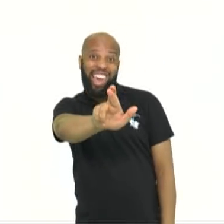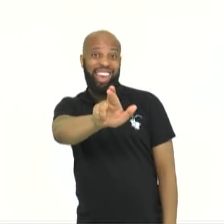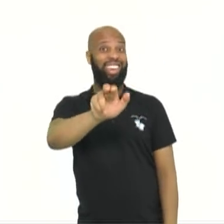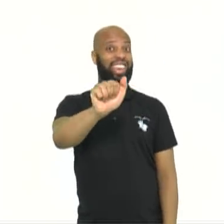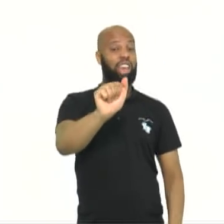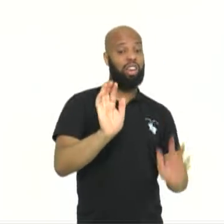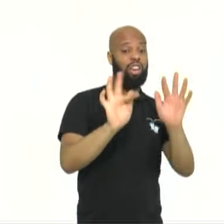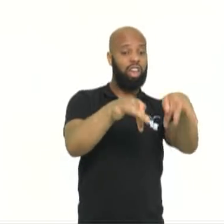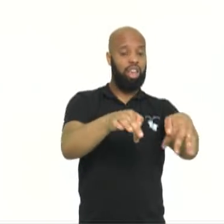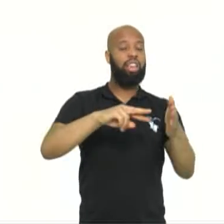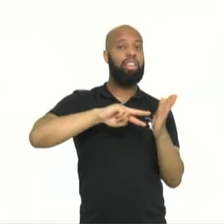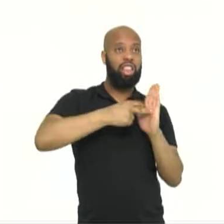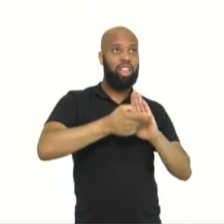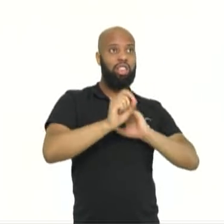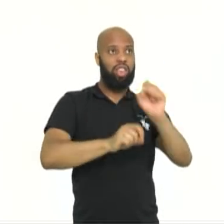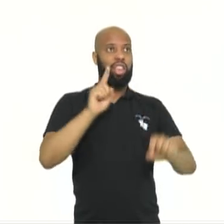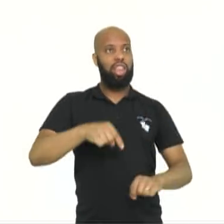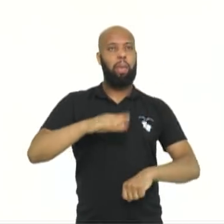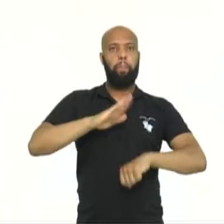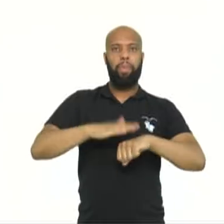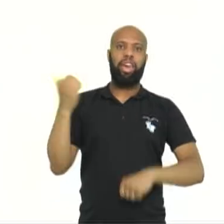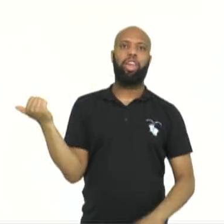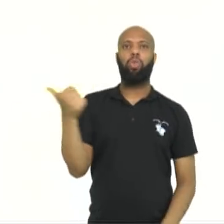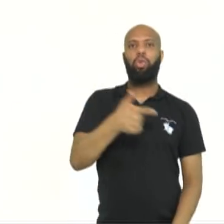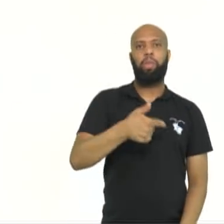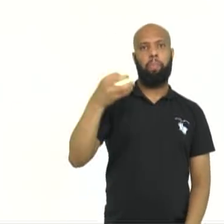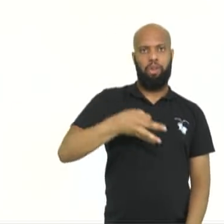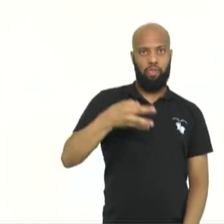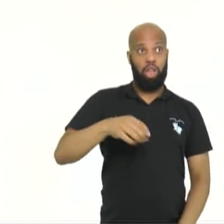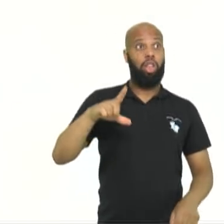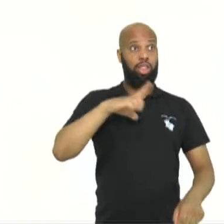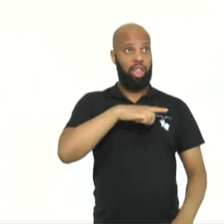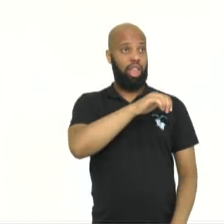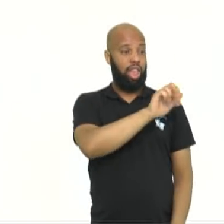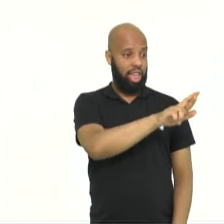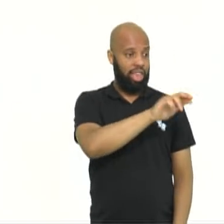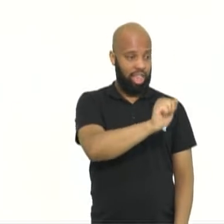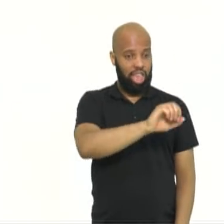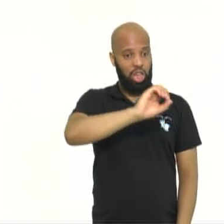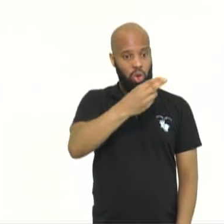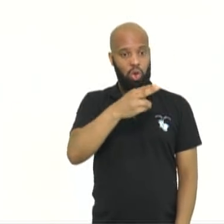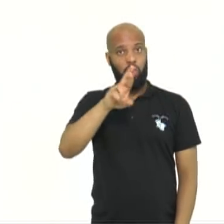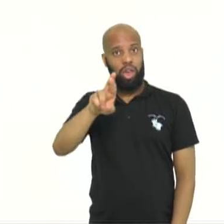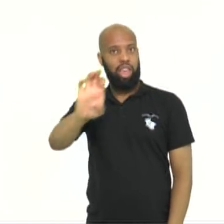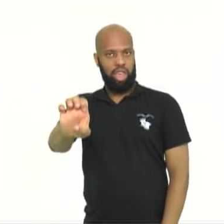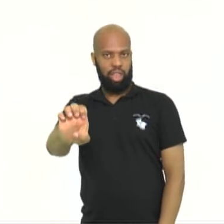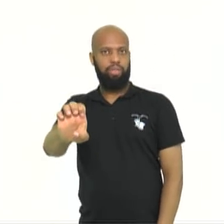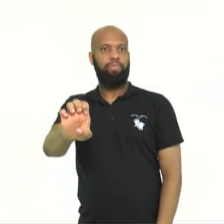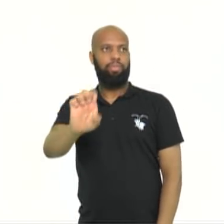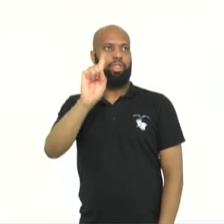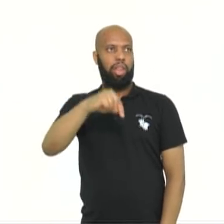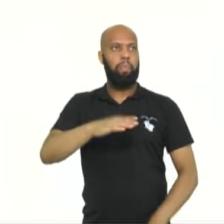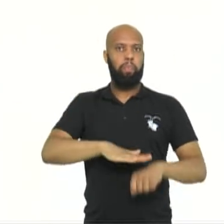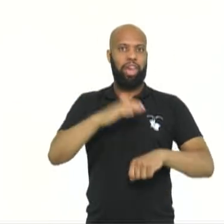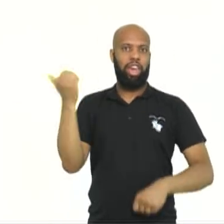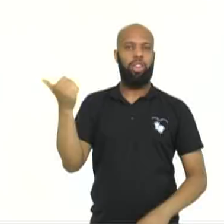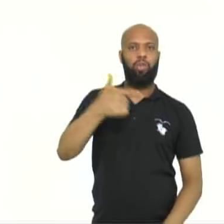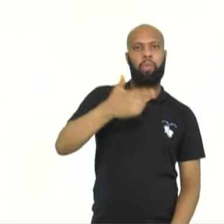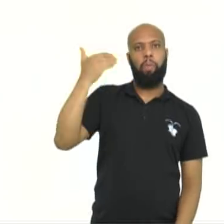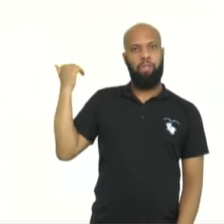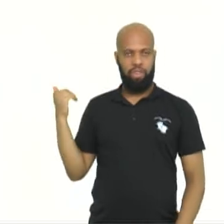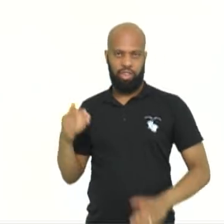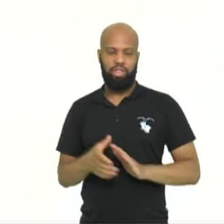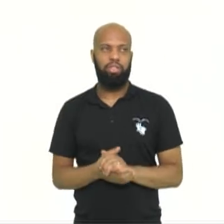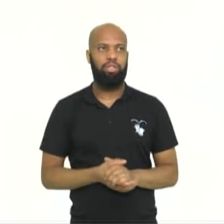essa terminação RA ou RE estará presente quando nós estivermos falando do pretérito mais que perfeito.